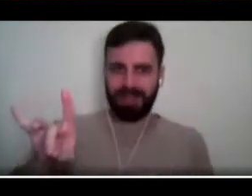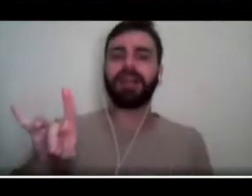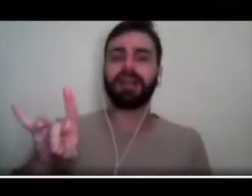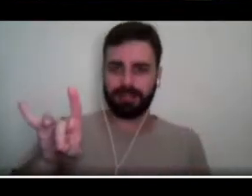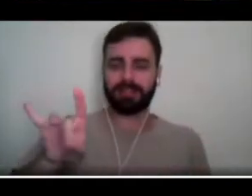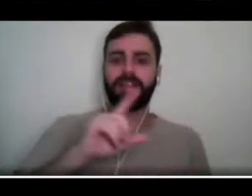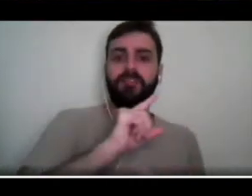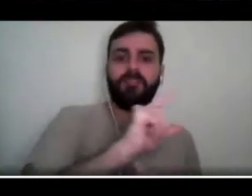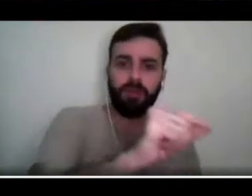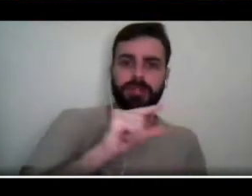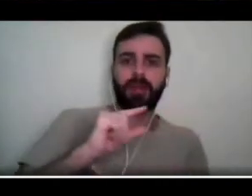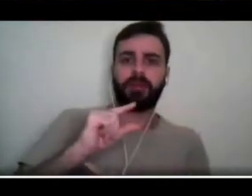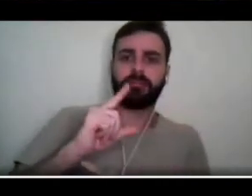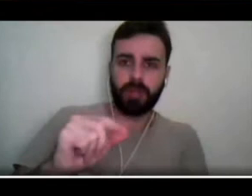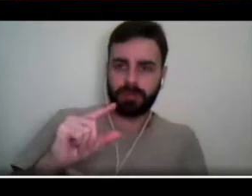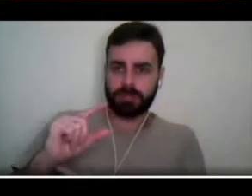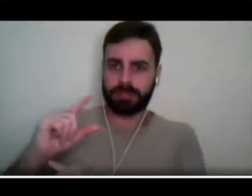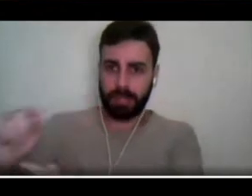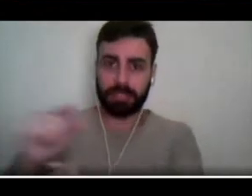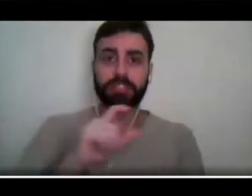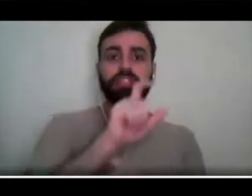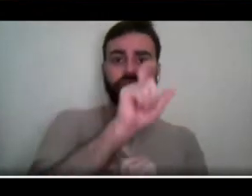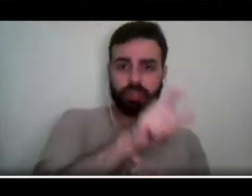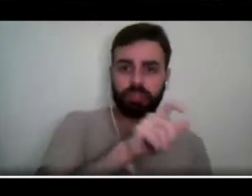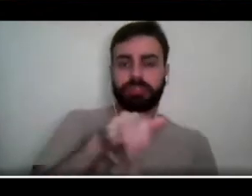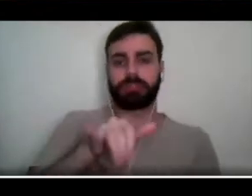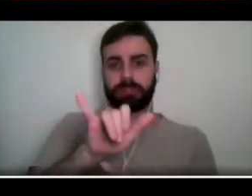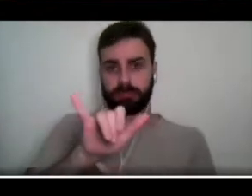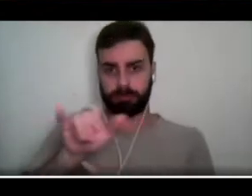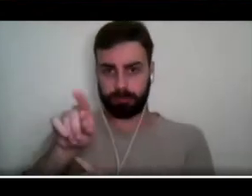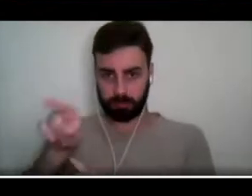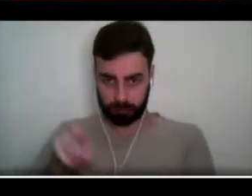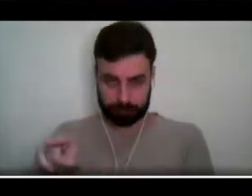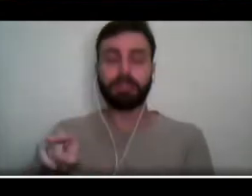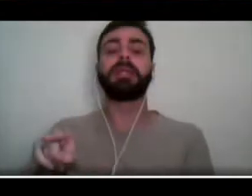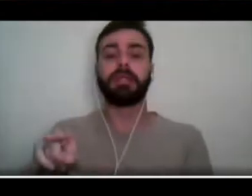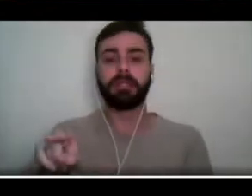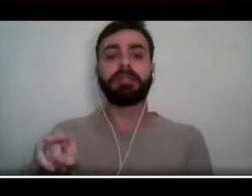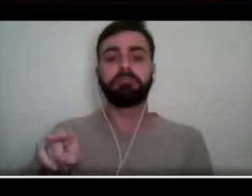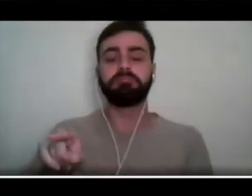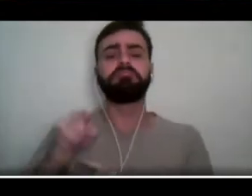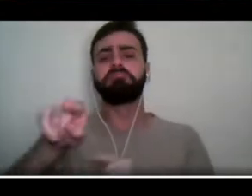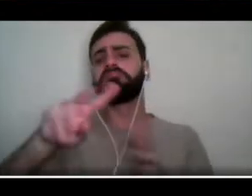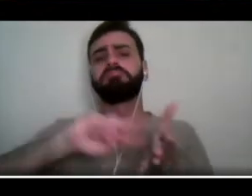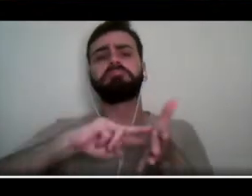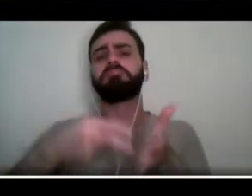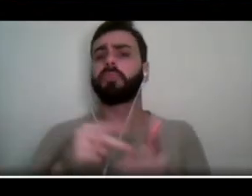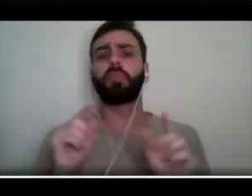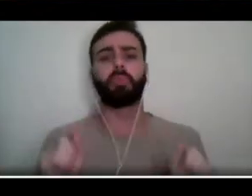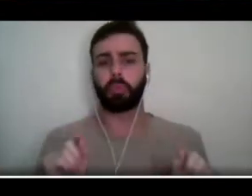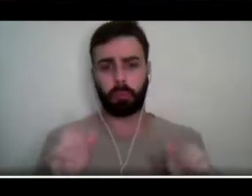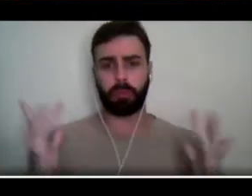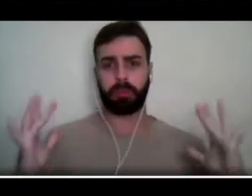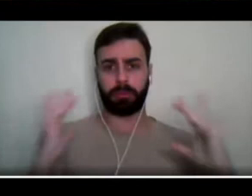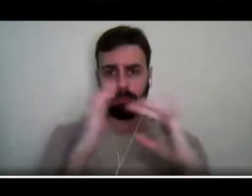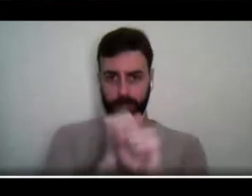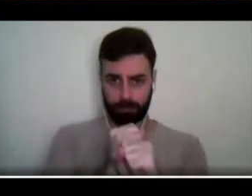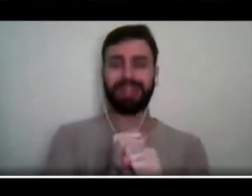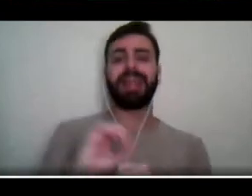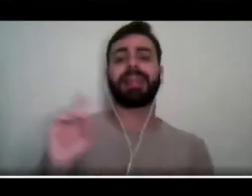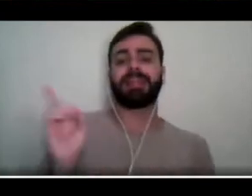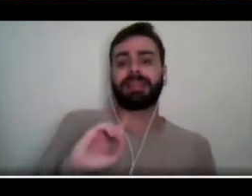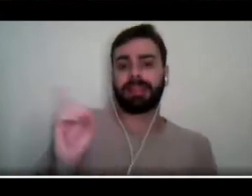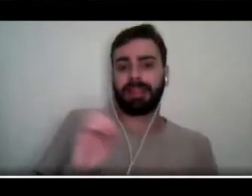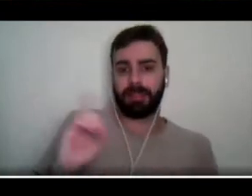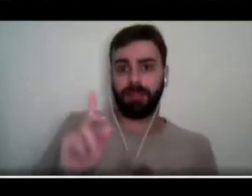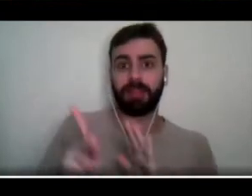em y, Vz é a velocidade em z, né? E isso aqui nada mais é do que a derivada